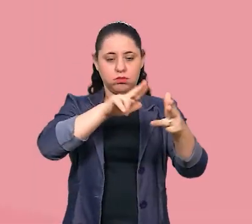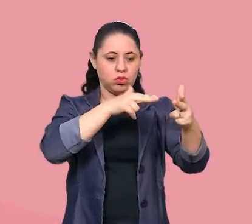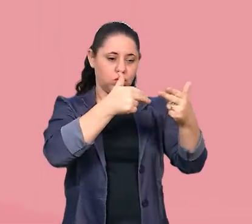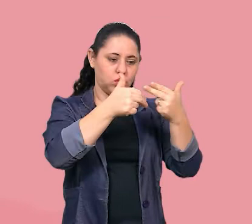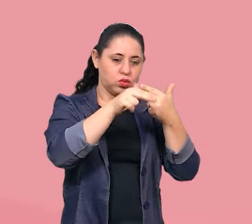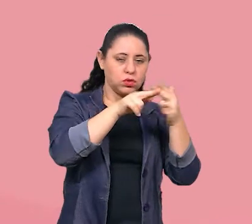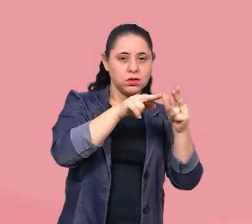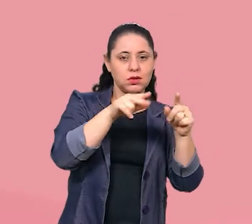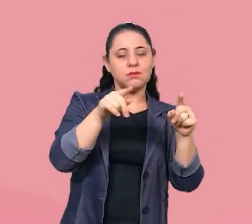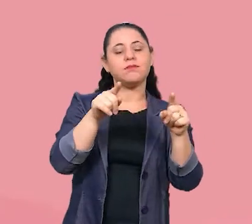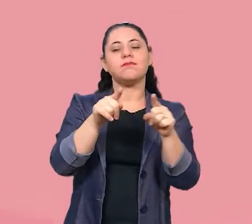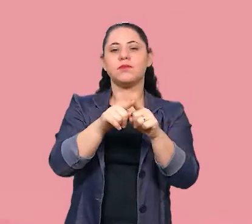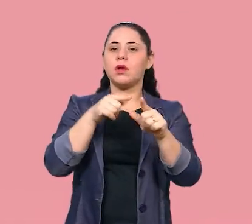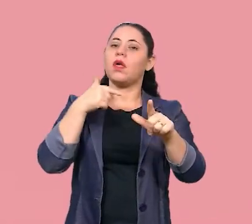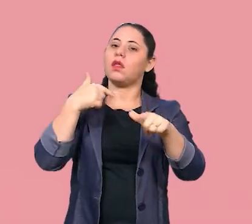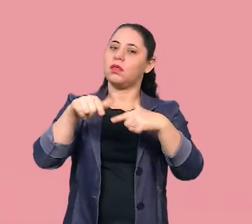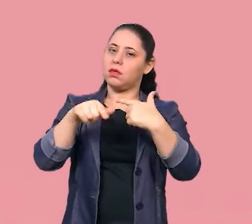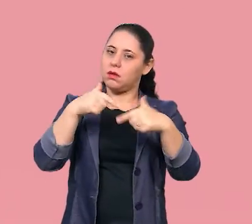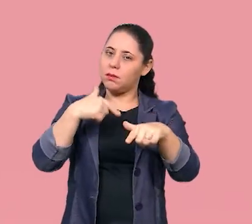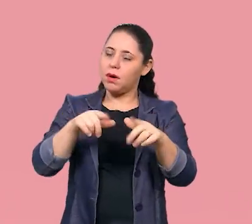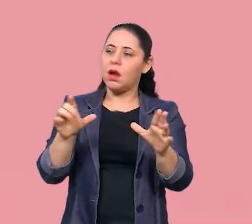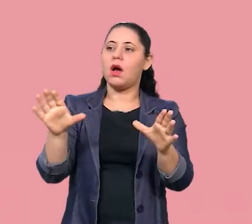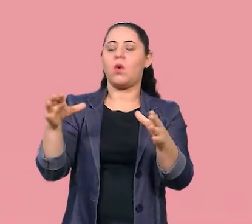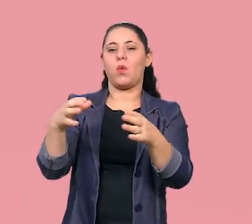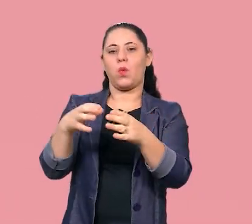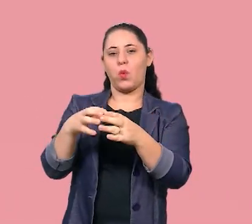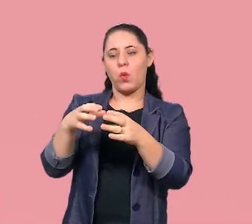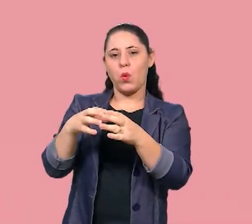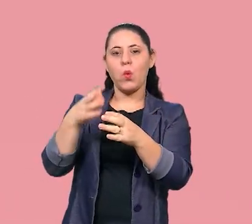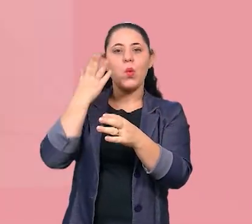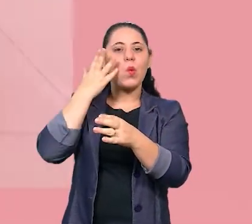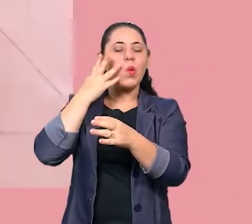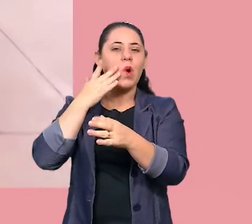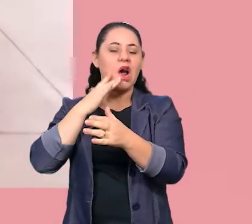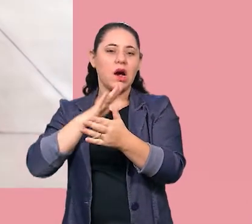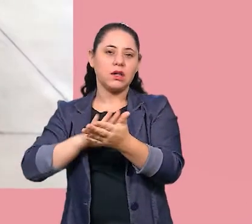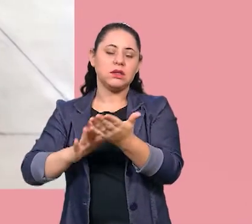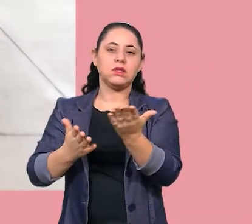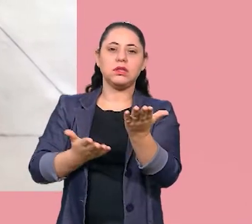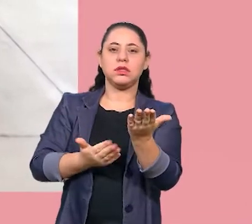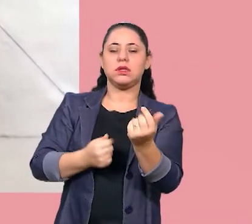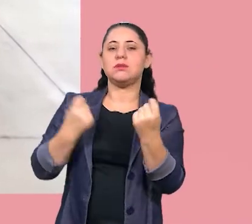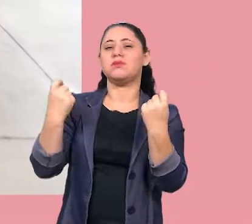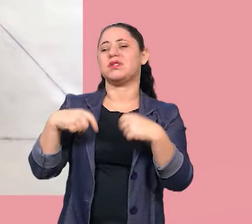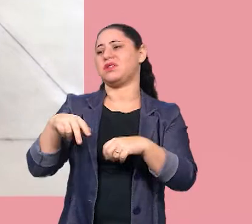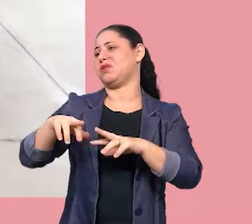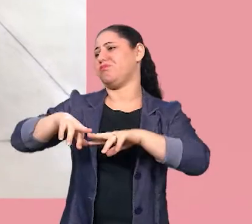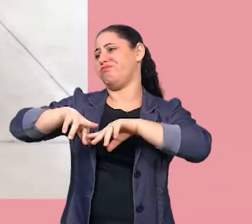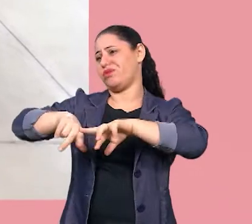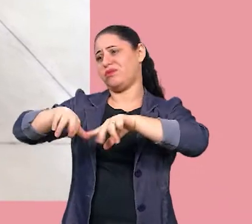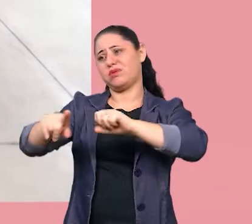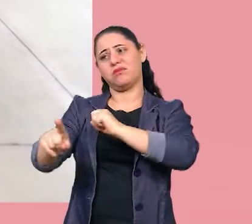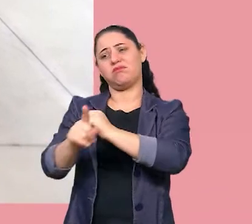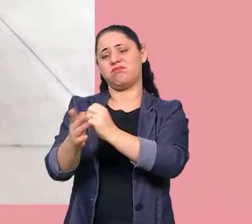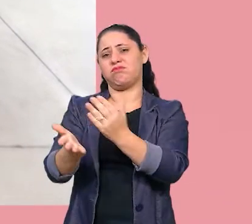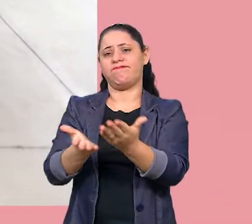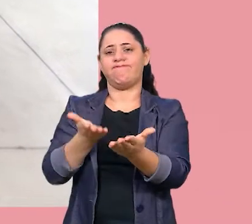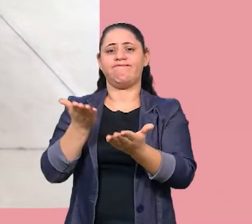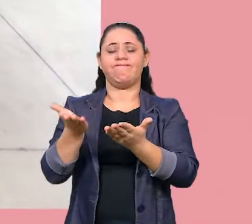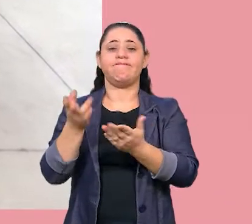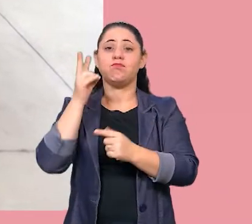claro, trabalhar em periferia, né, com crianças, né, que necessitam de tantas outras assistências, né, de tantos outros